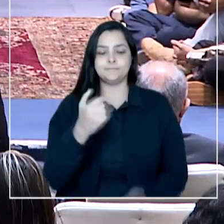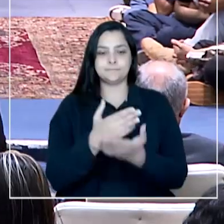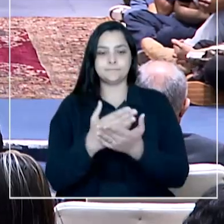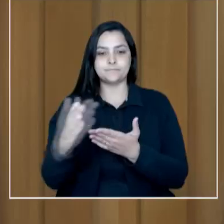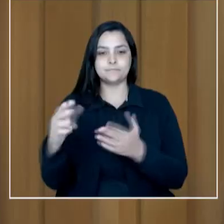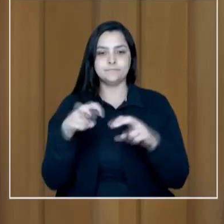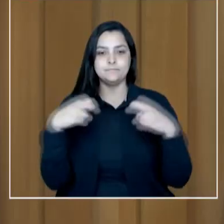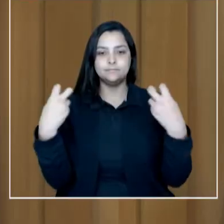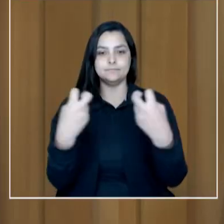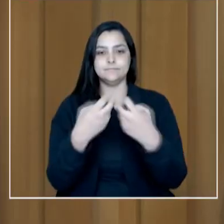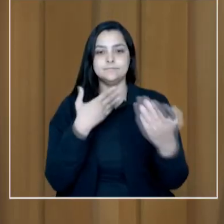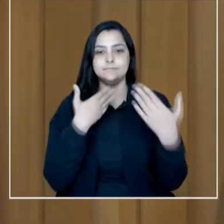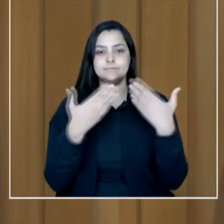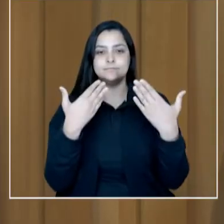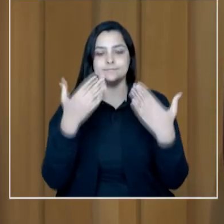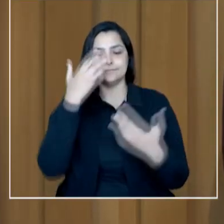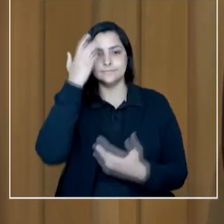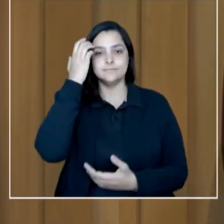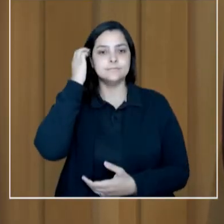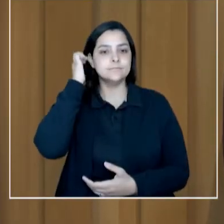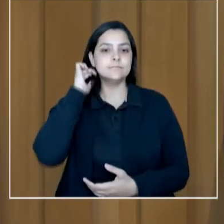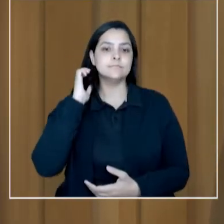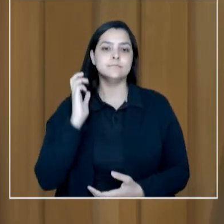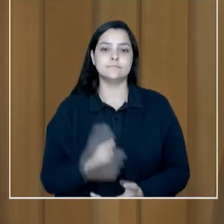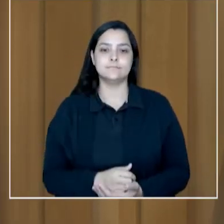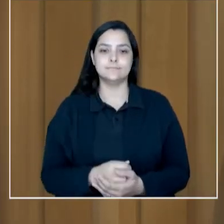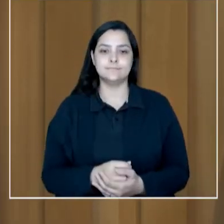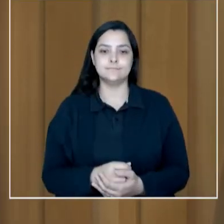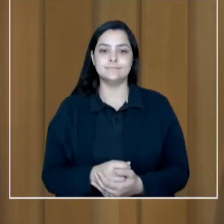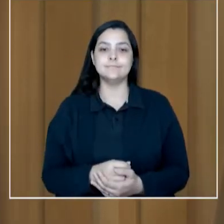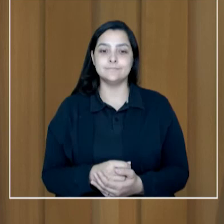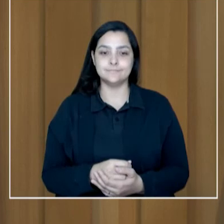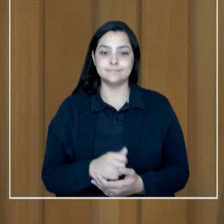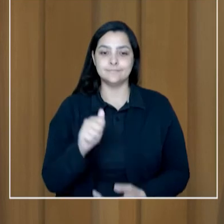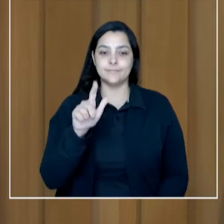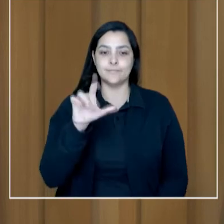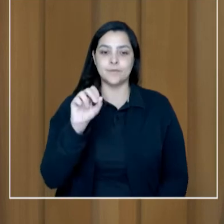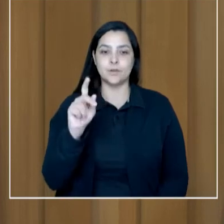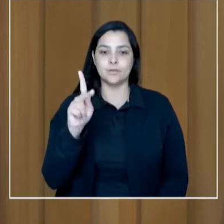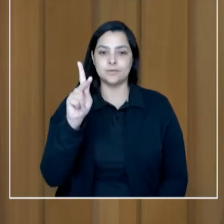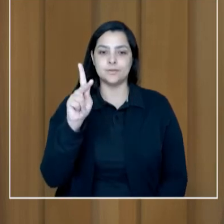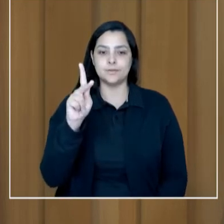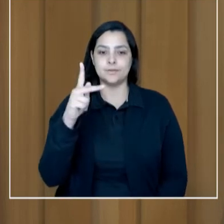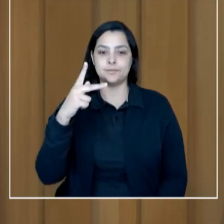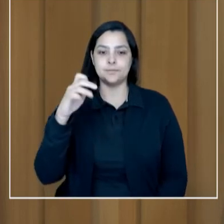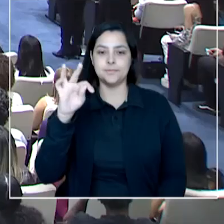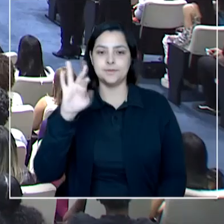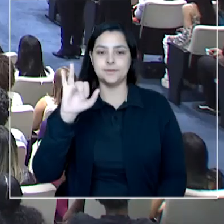roda de conversa com o DJ Alok Petrillo.